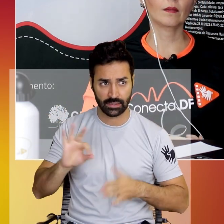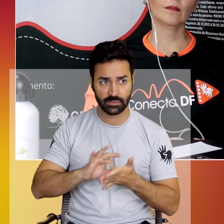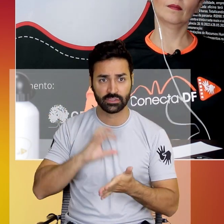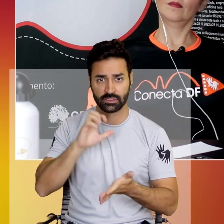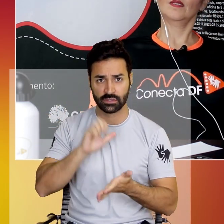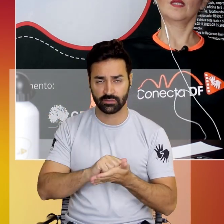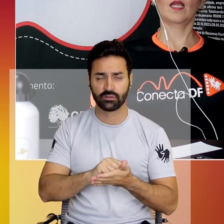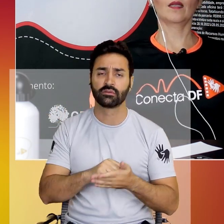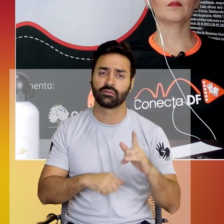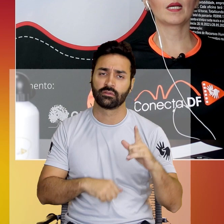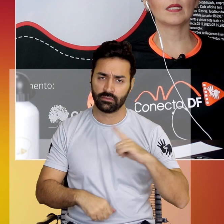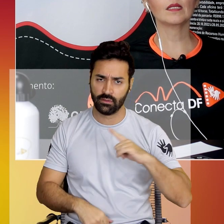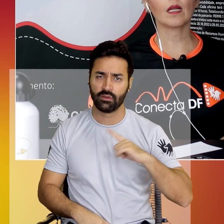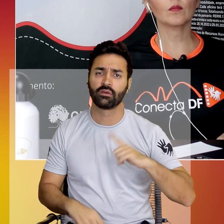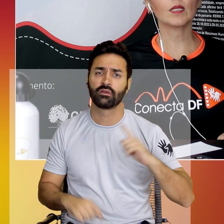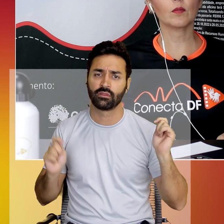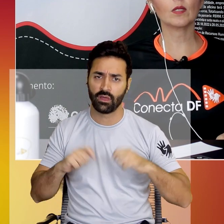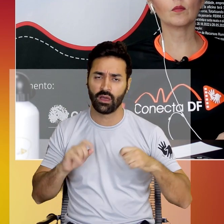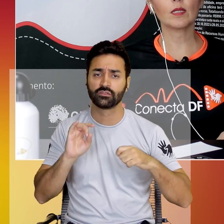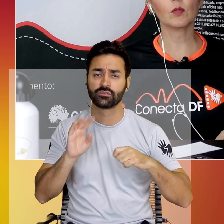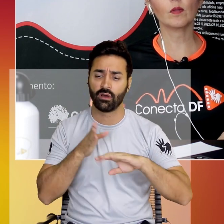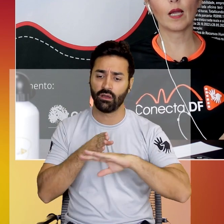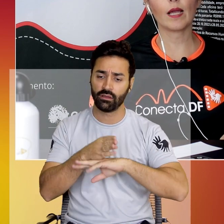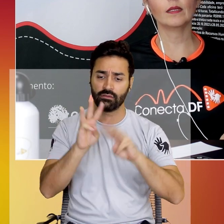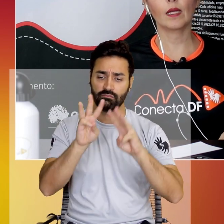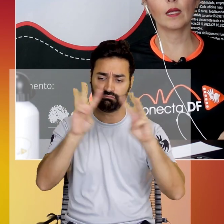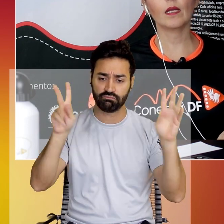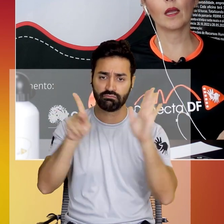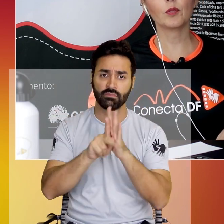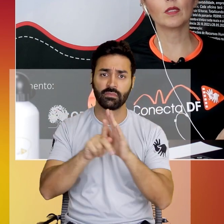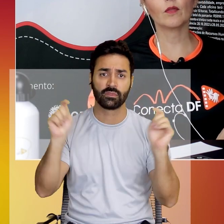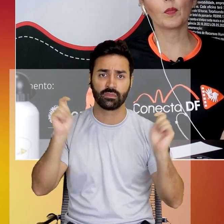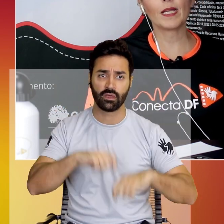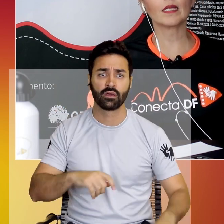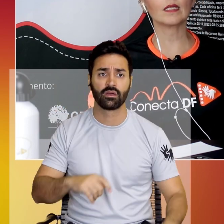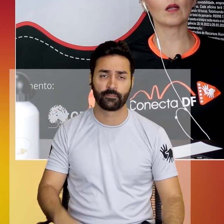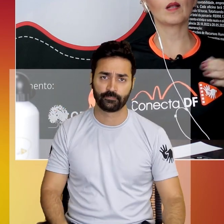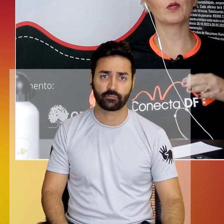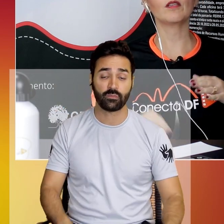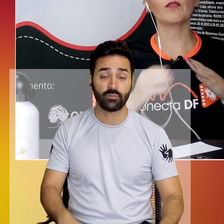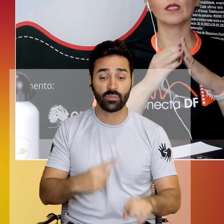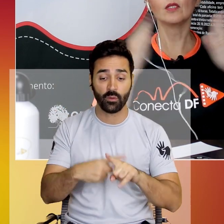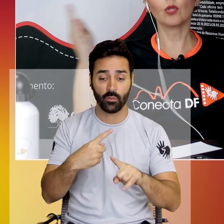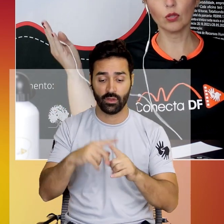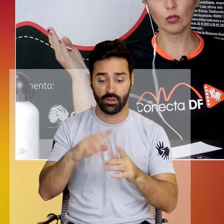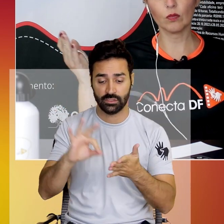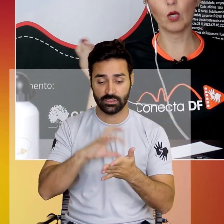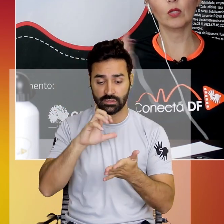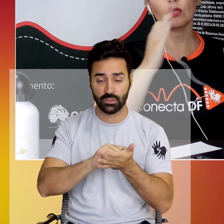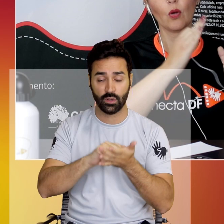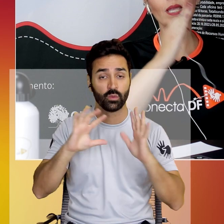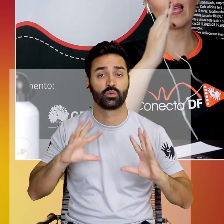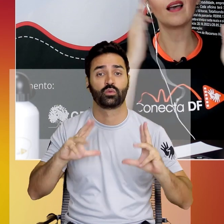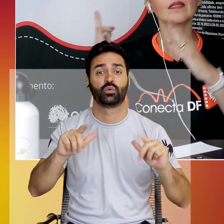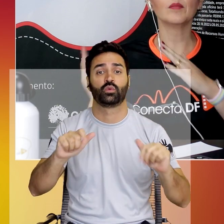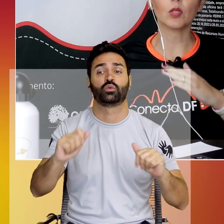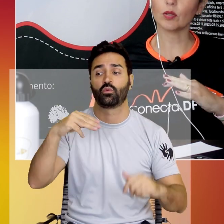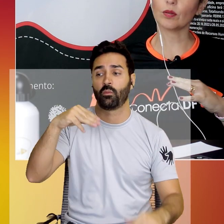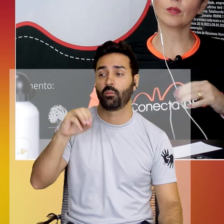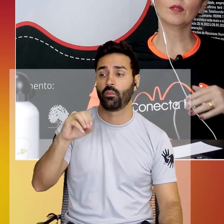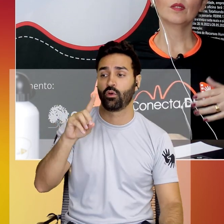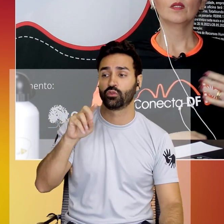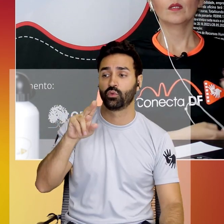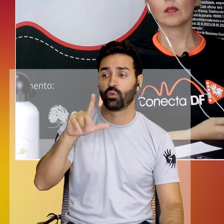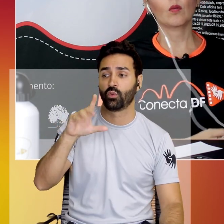Tem. Basta entrar no mesmo lugar e é possível, porque a inscrição ela pode ser feita em todos os módulos ou em cada